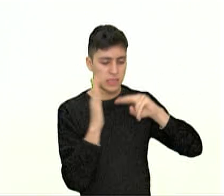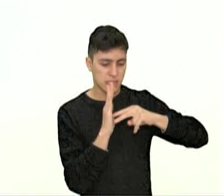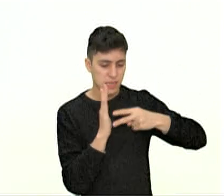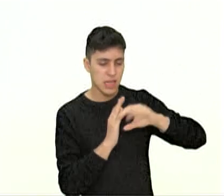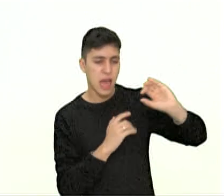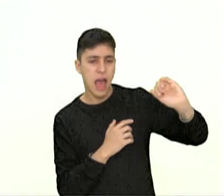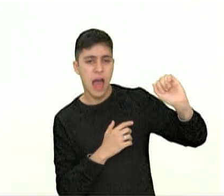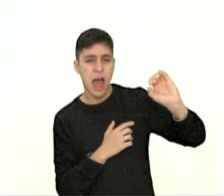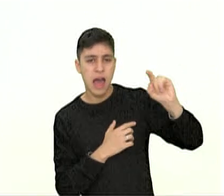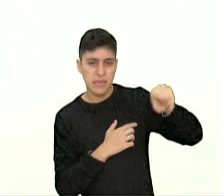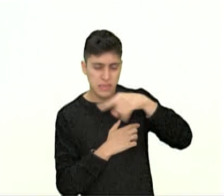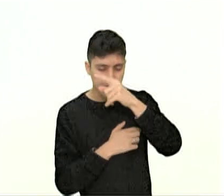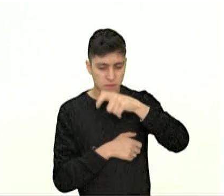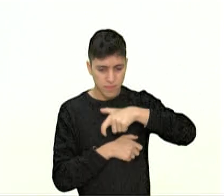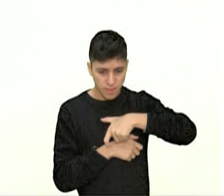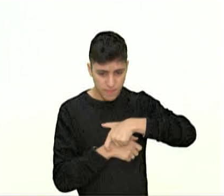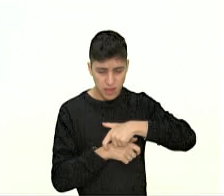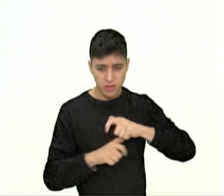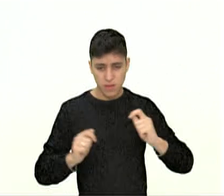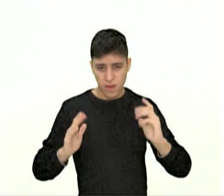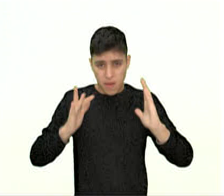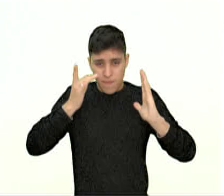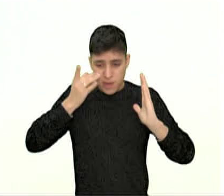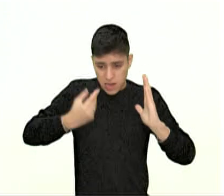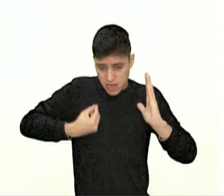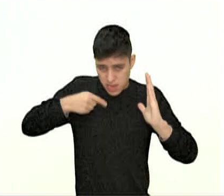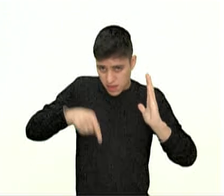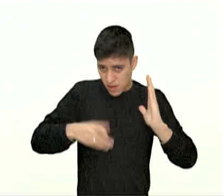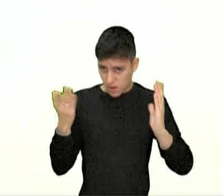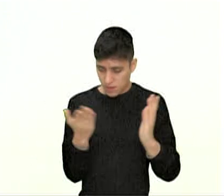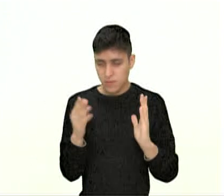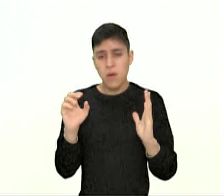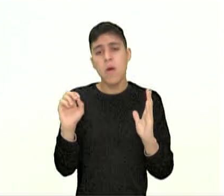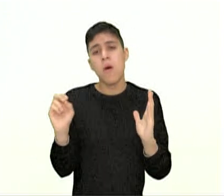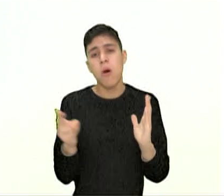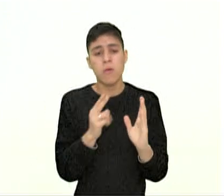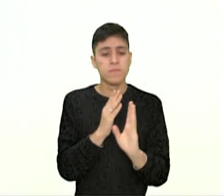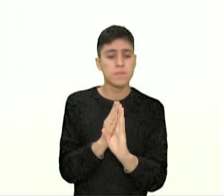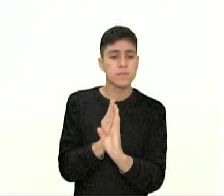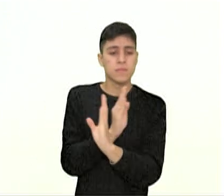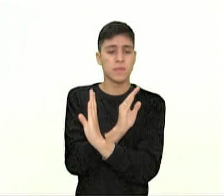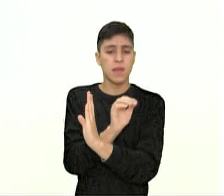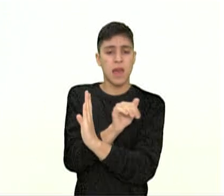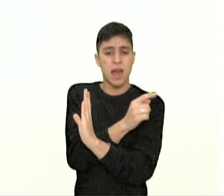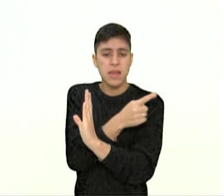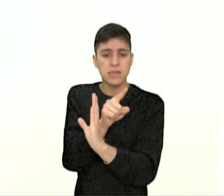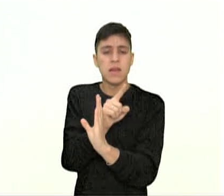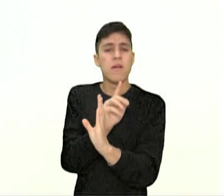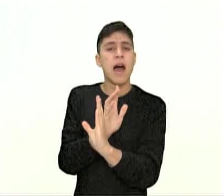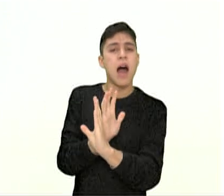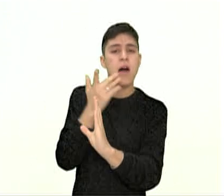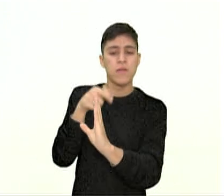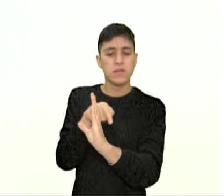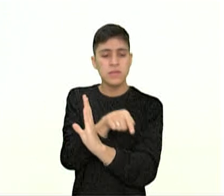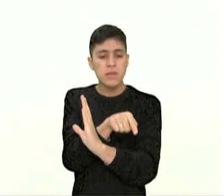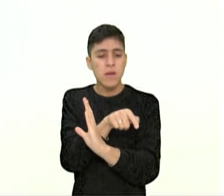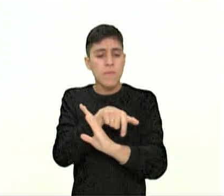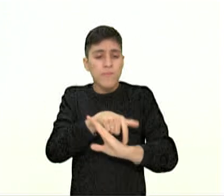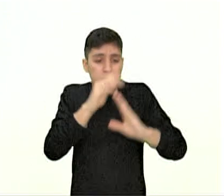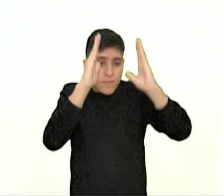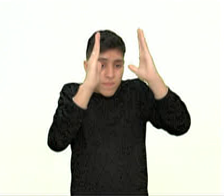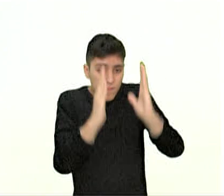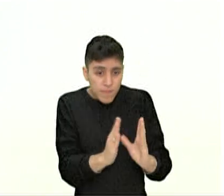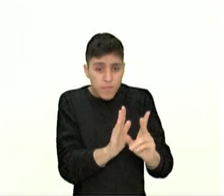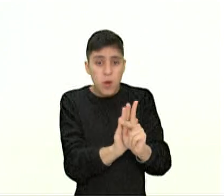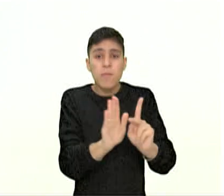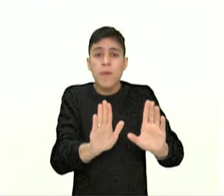que ocorre em um momento determinado do presente, do agora, ou ele é uma ação que ocorreu em um momento determinado lá